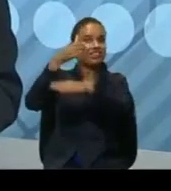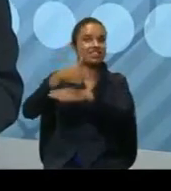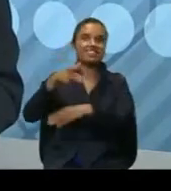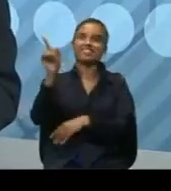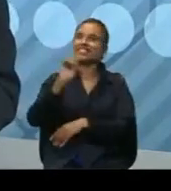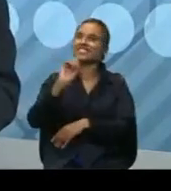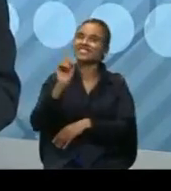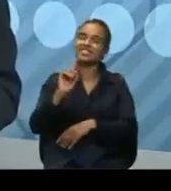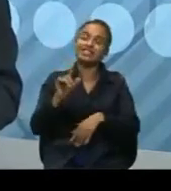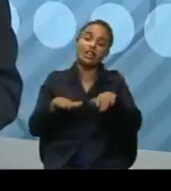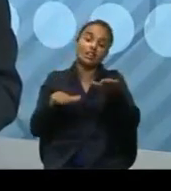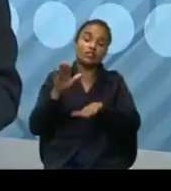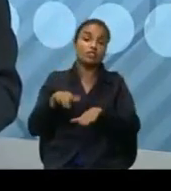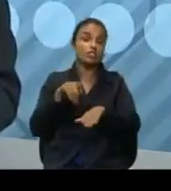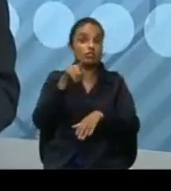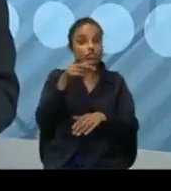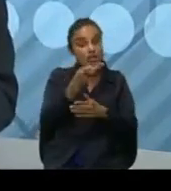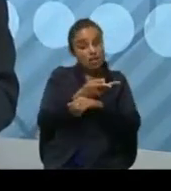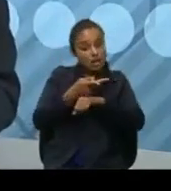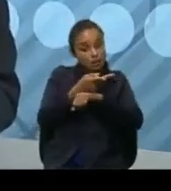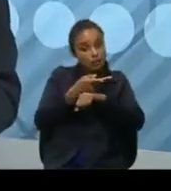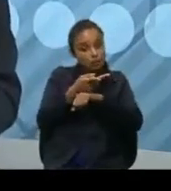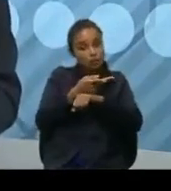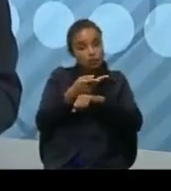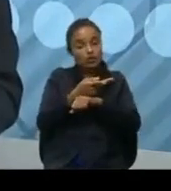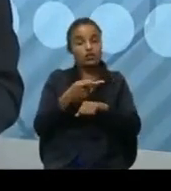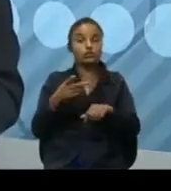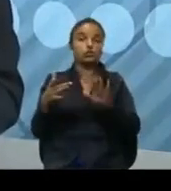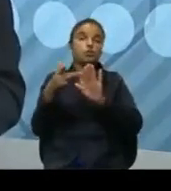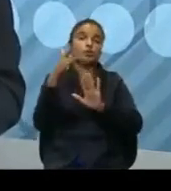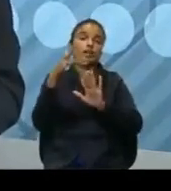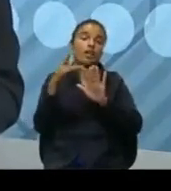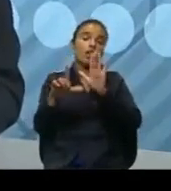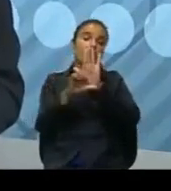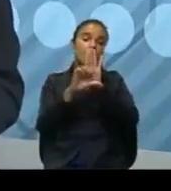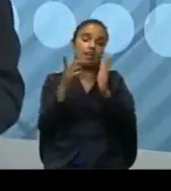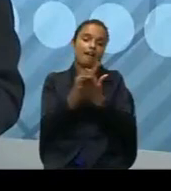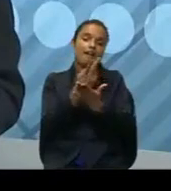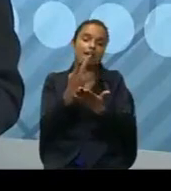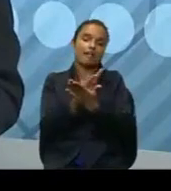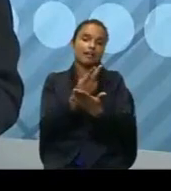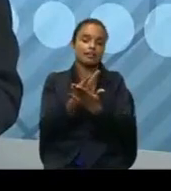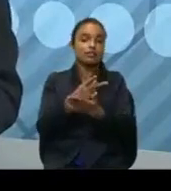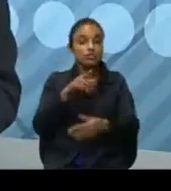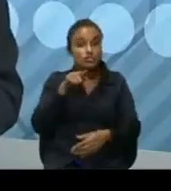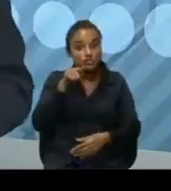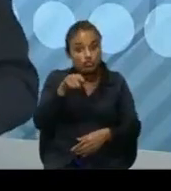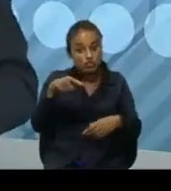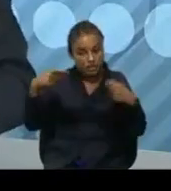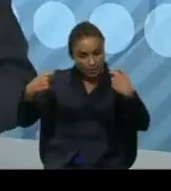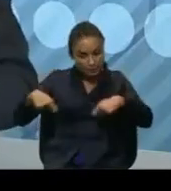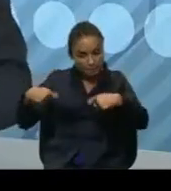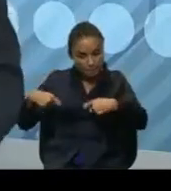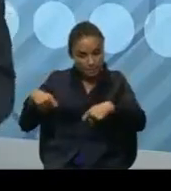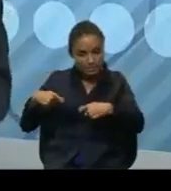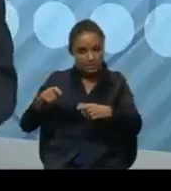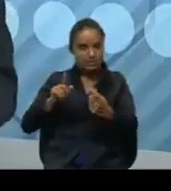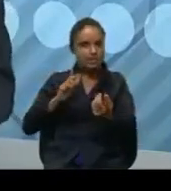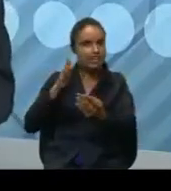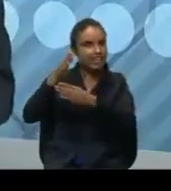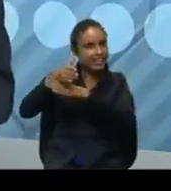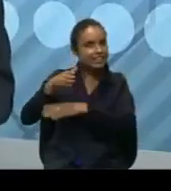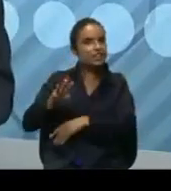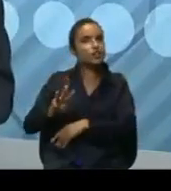norma errada, uma norma desatualizada, então consulte direto pela fonte,